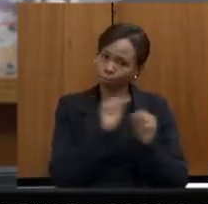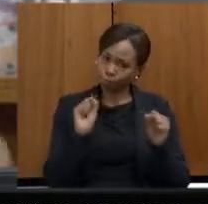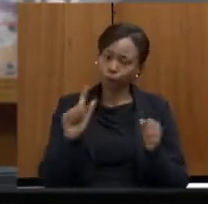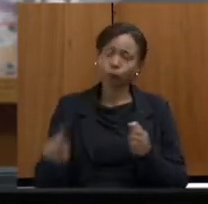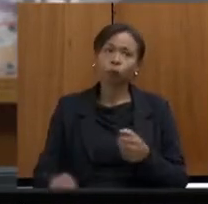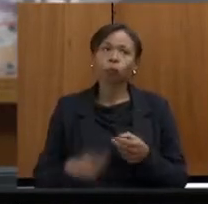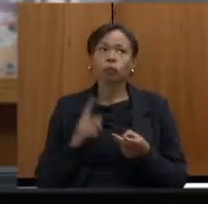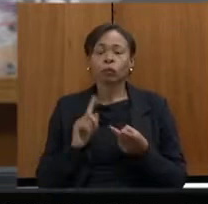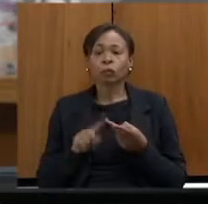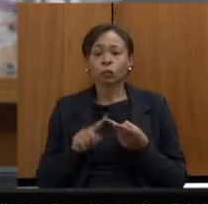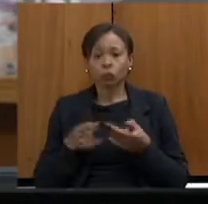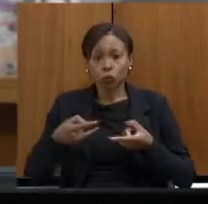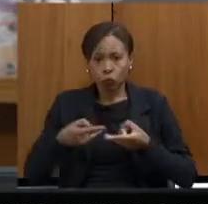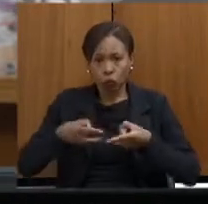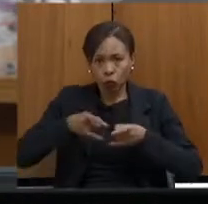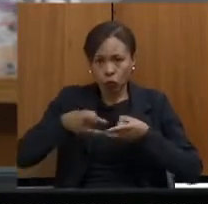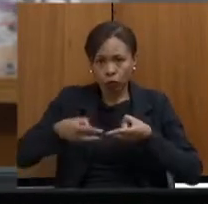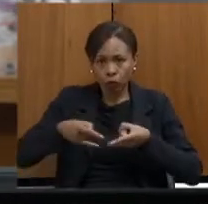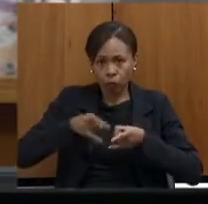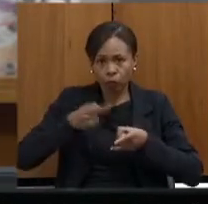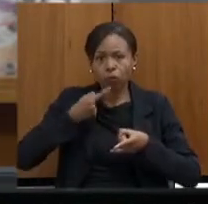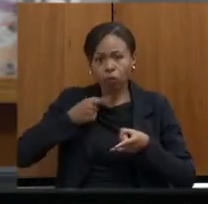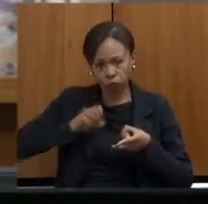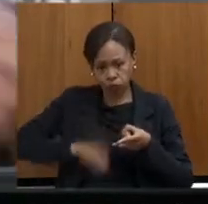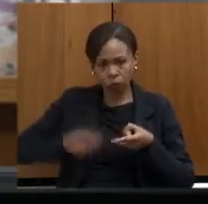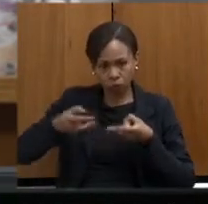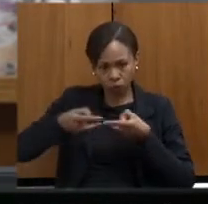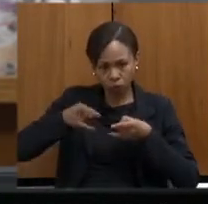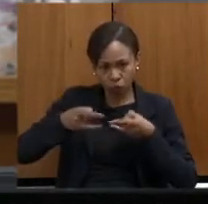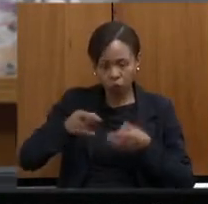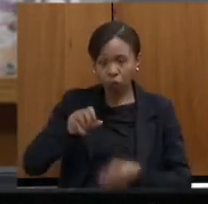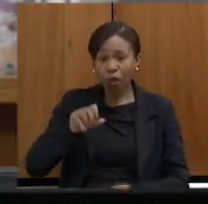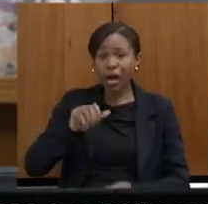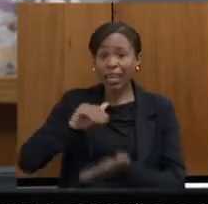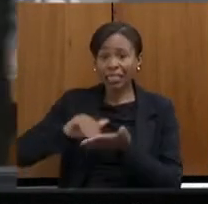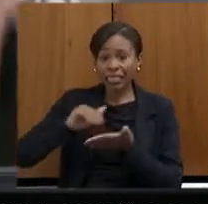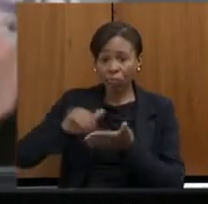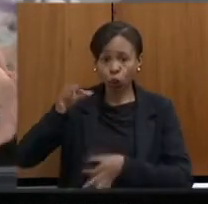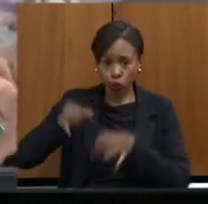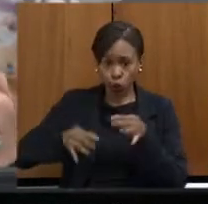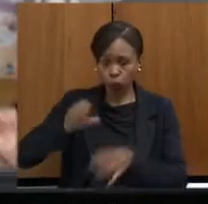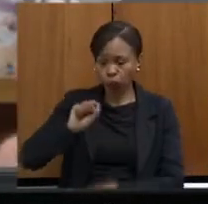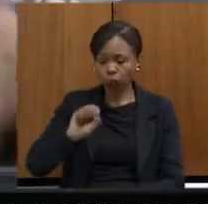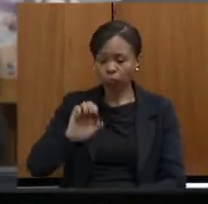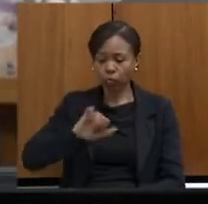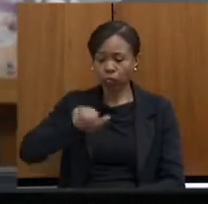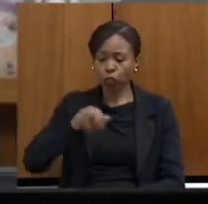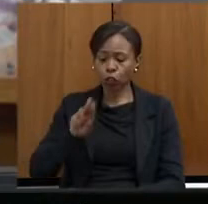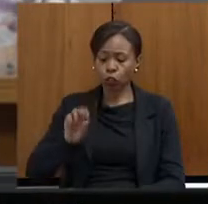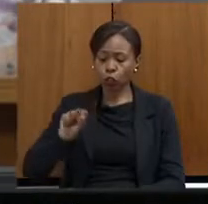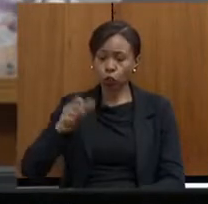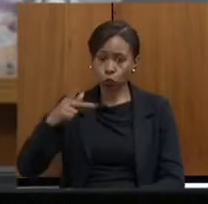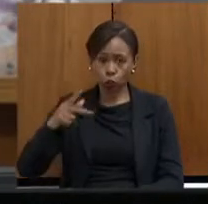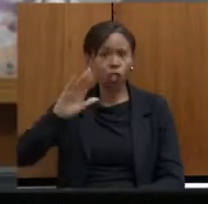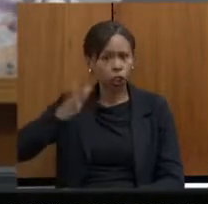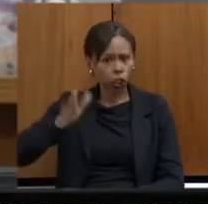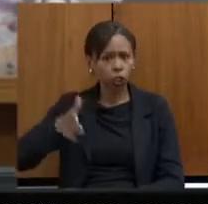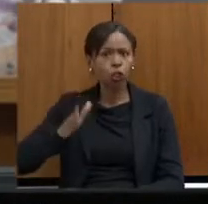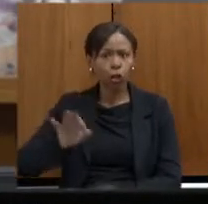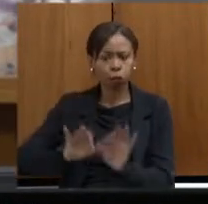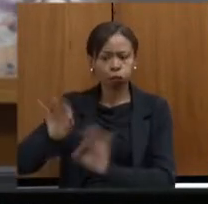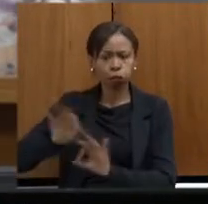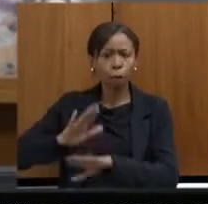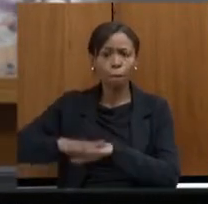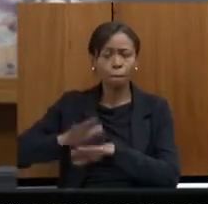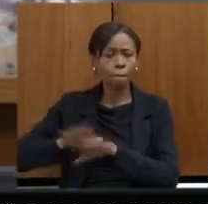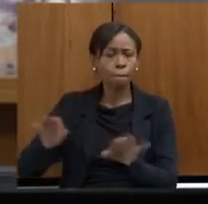questão dos absorventes, eu queria falar que a CEJUSP já está produzindo os seus próprios absorventes e distribuindo nos municípios. E